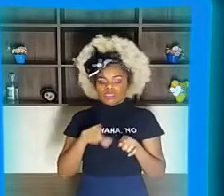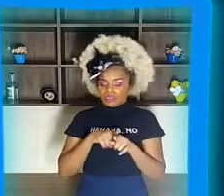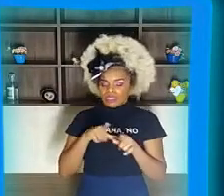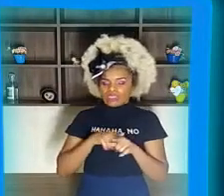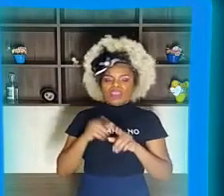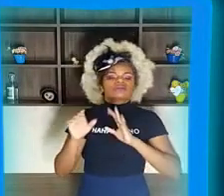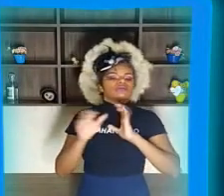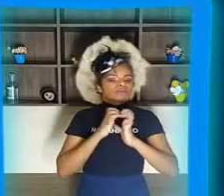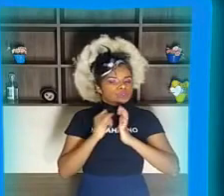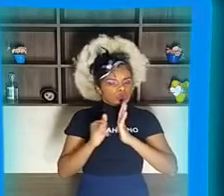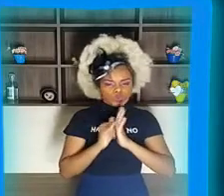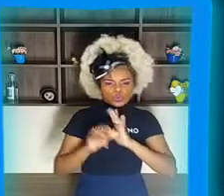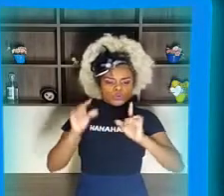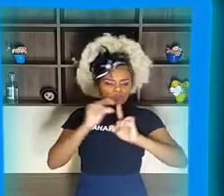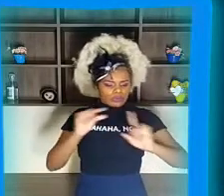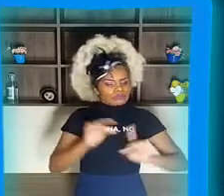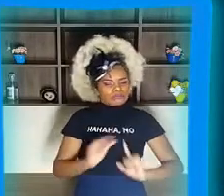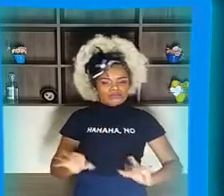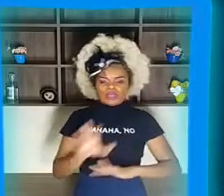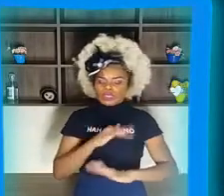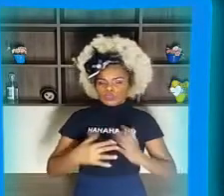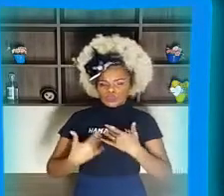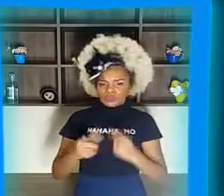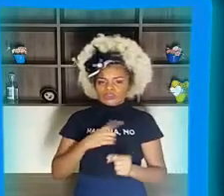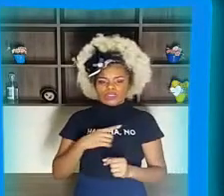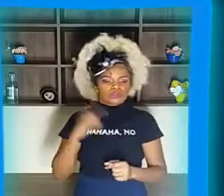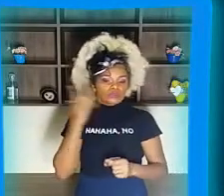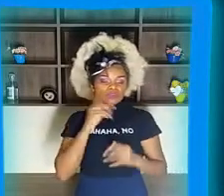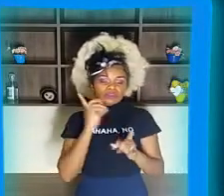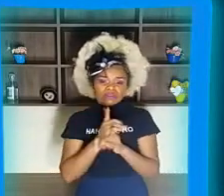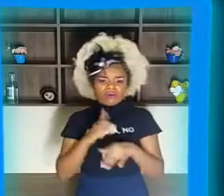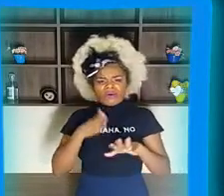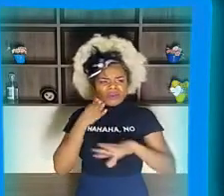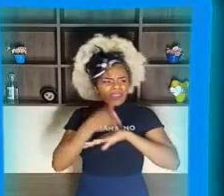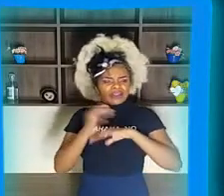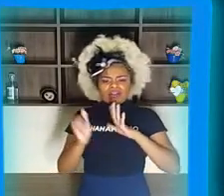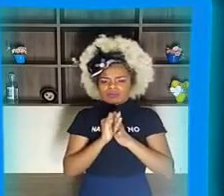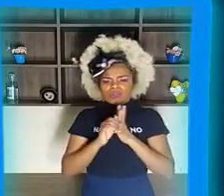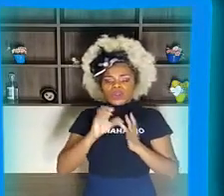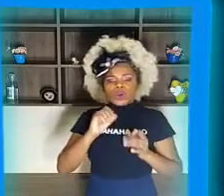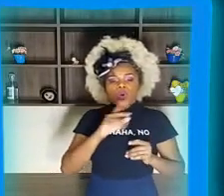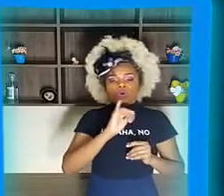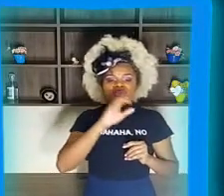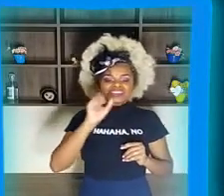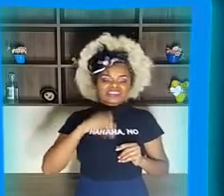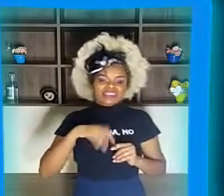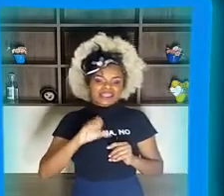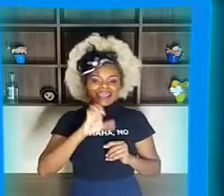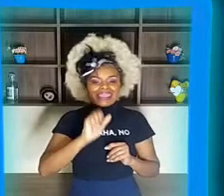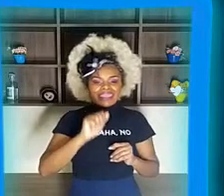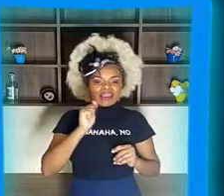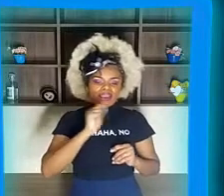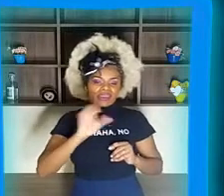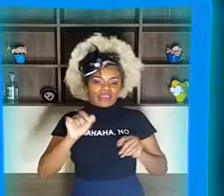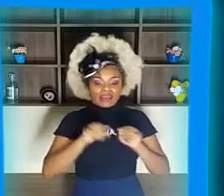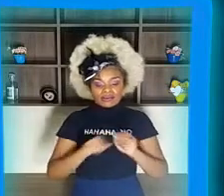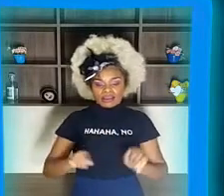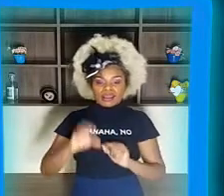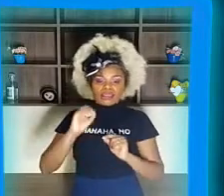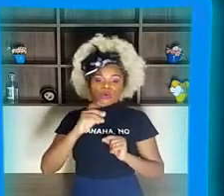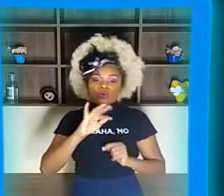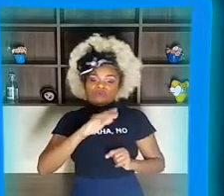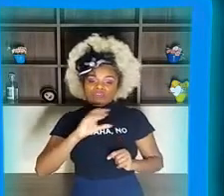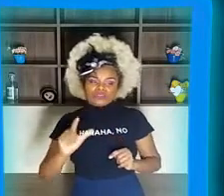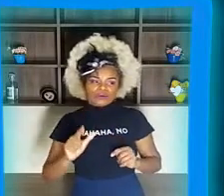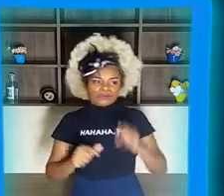canal no YouTube e todas as redes. Quem não conseguir achar, ou bota no YouTube lá, Oficina de Estudo da Arte Espírita, que vai aparecer. Eu tô me